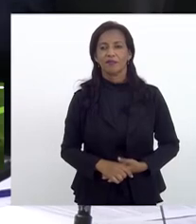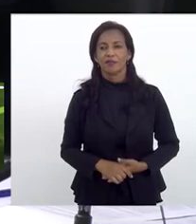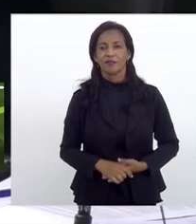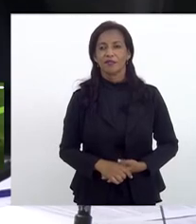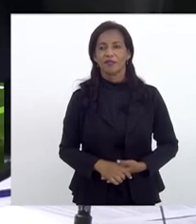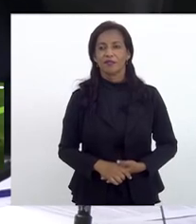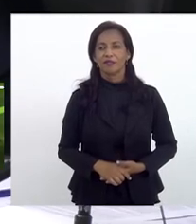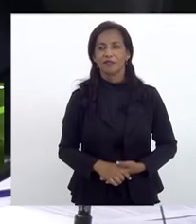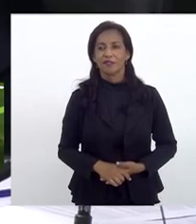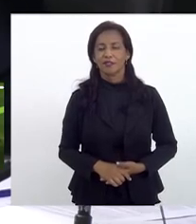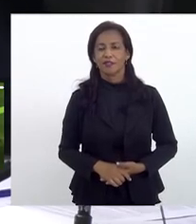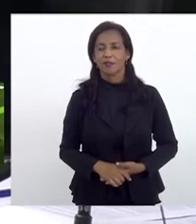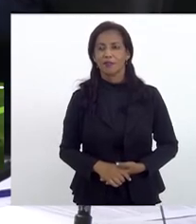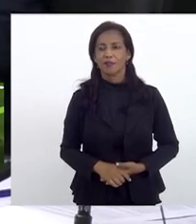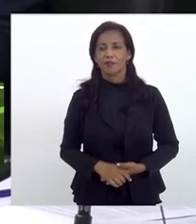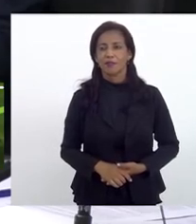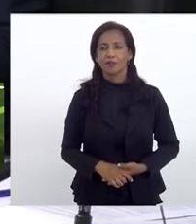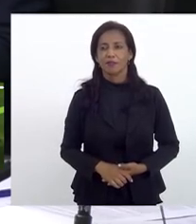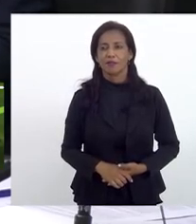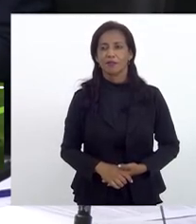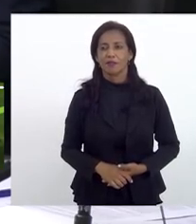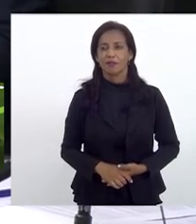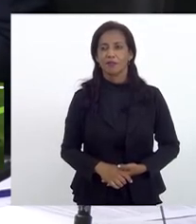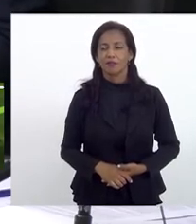Valdek O microfone ali para Marta